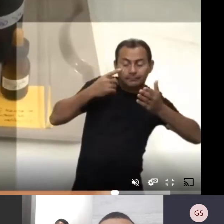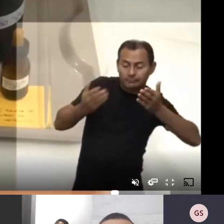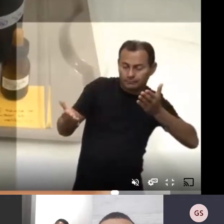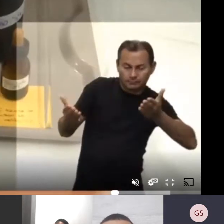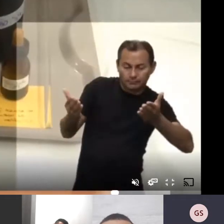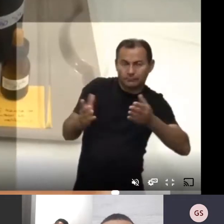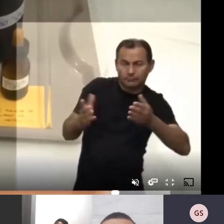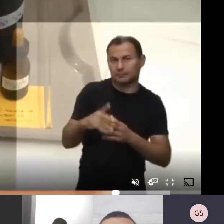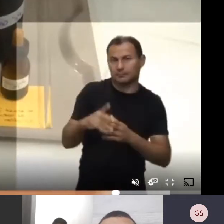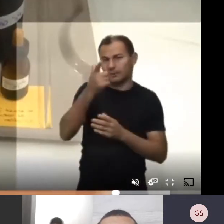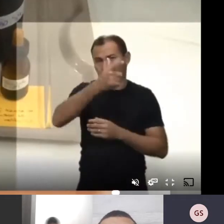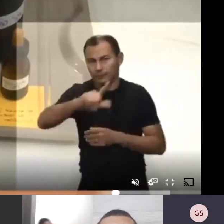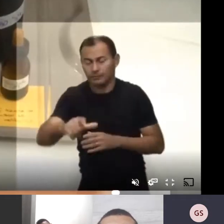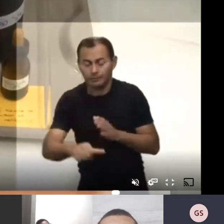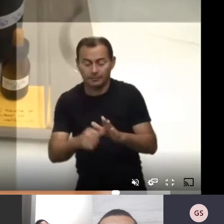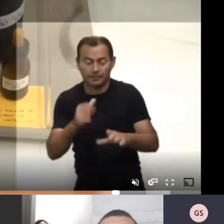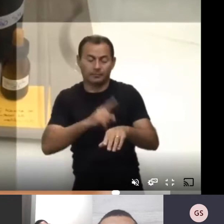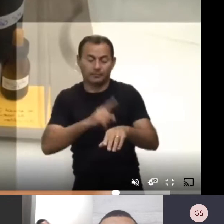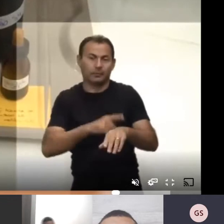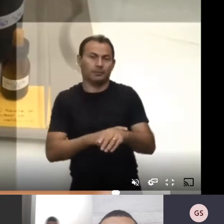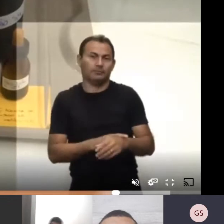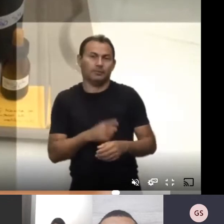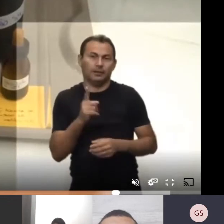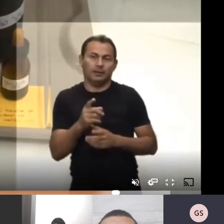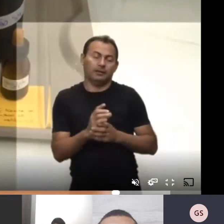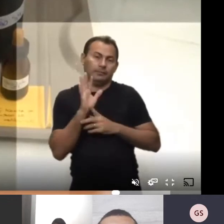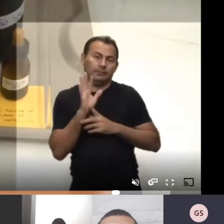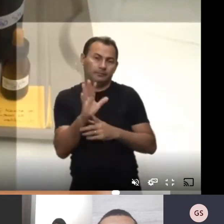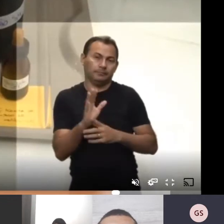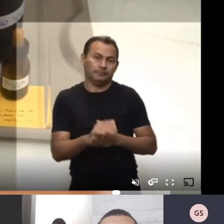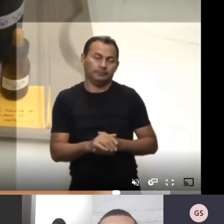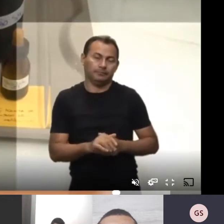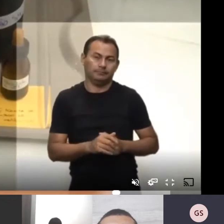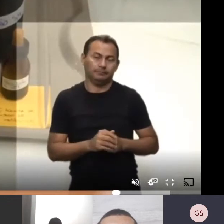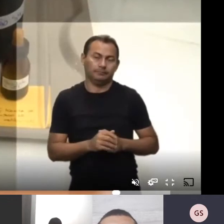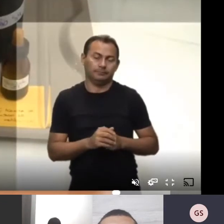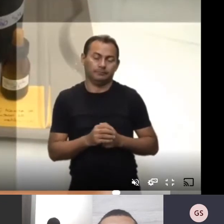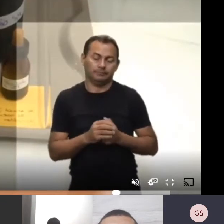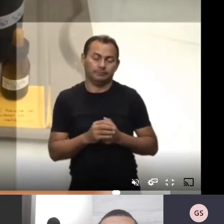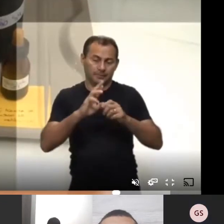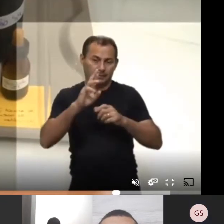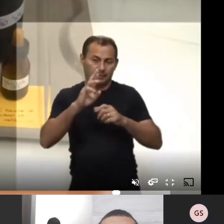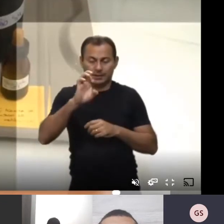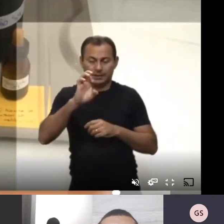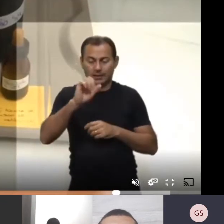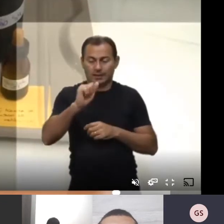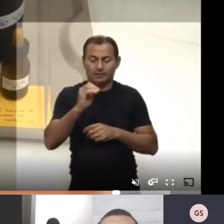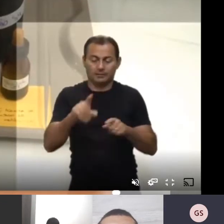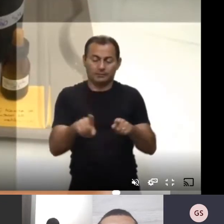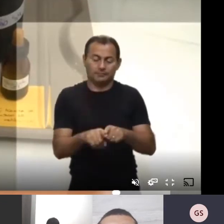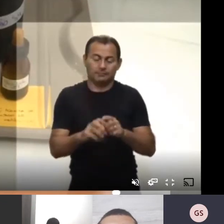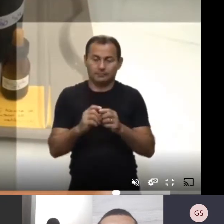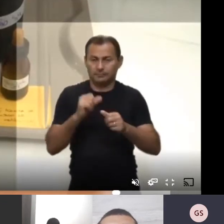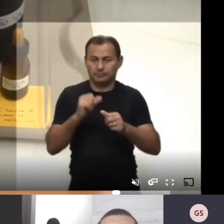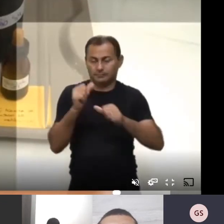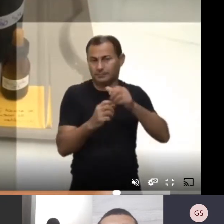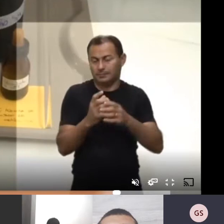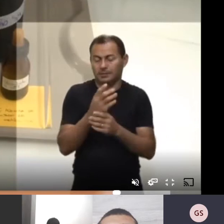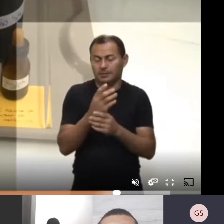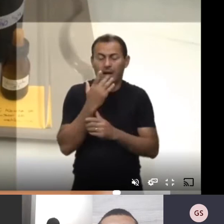Ó, acontece quase a mesma coisa, né, do pH 6,8, fosfato.